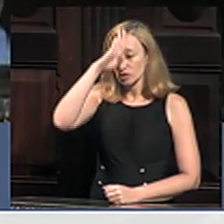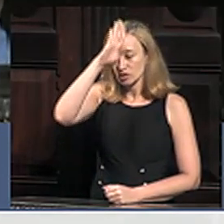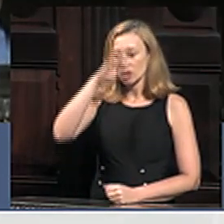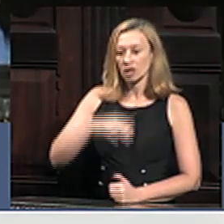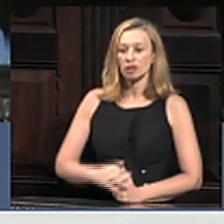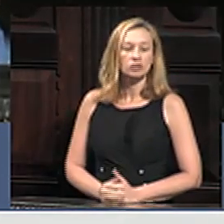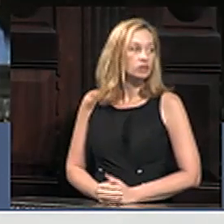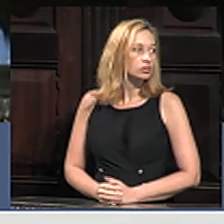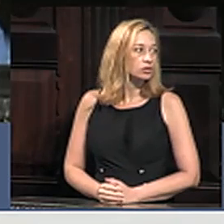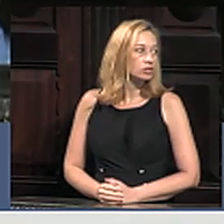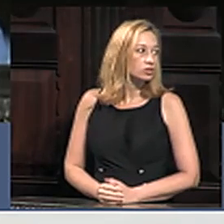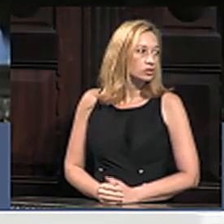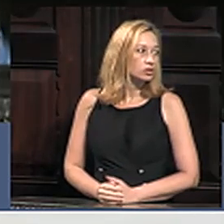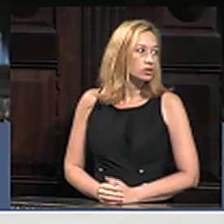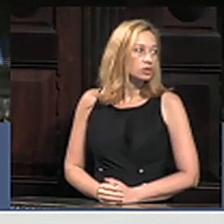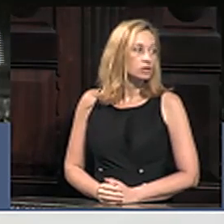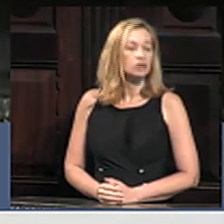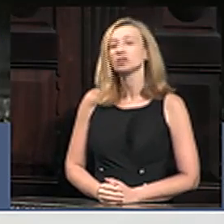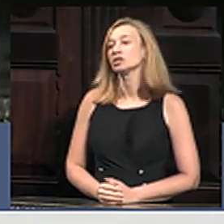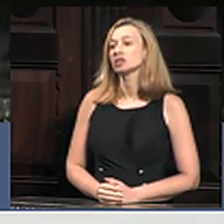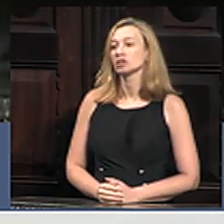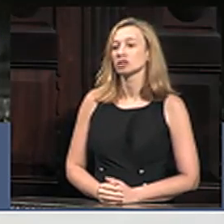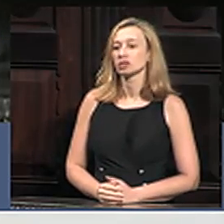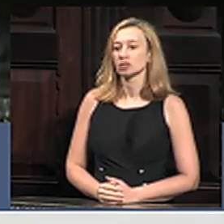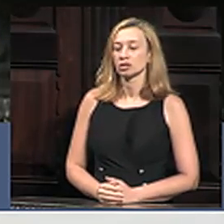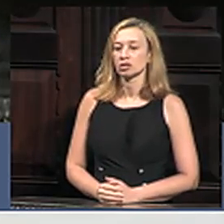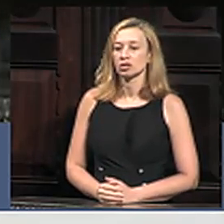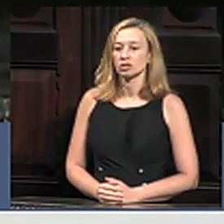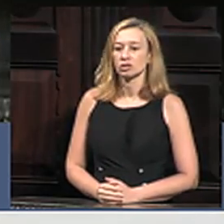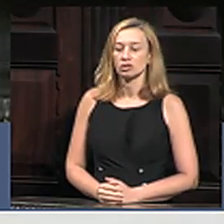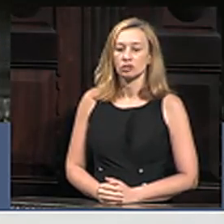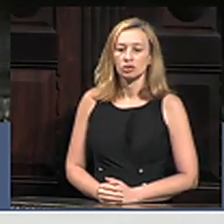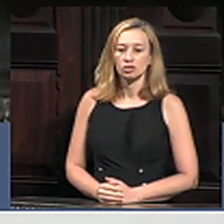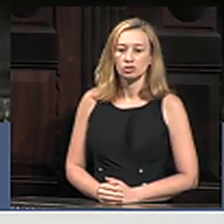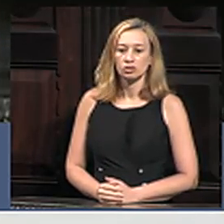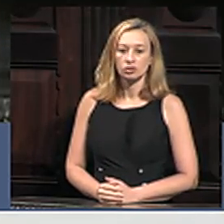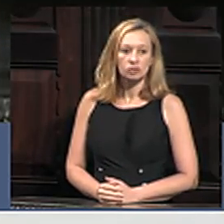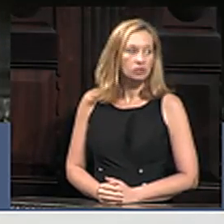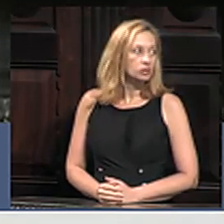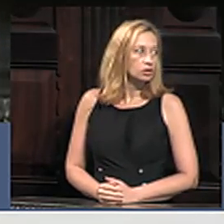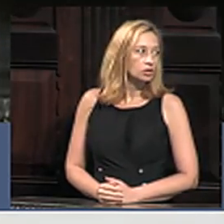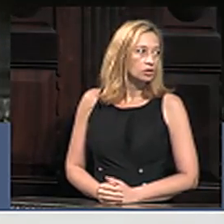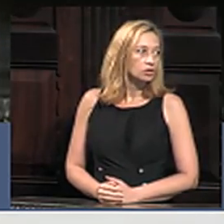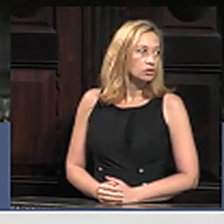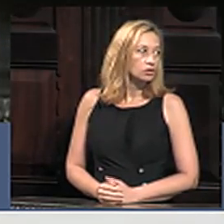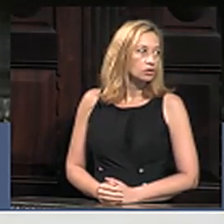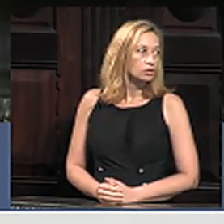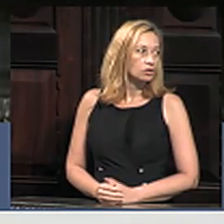Como nenhum membro da comissão está presente, eu designo o relator especial,